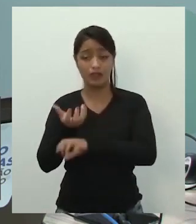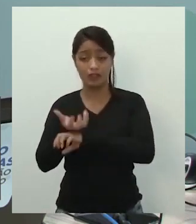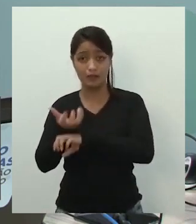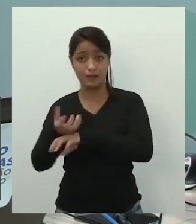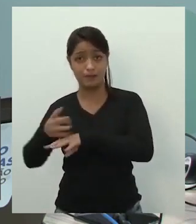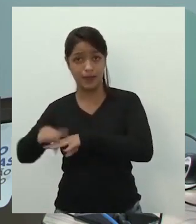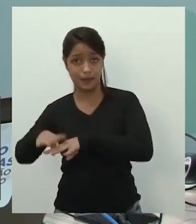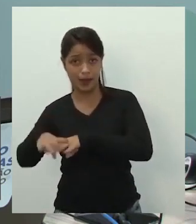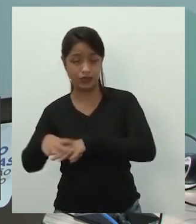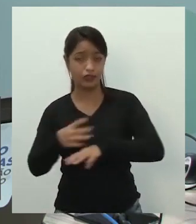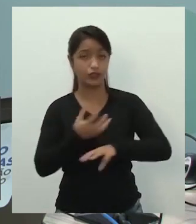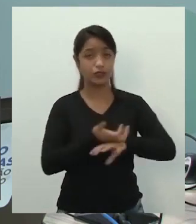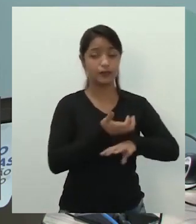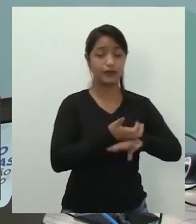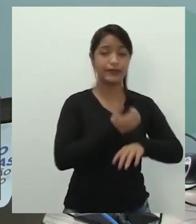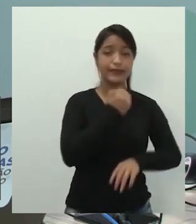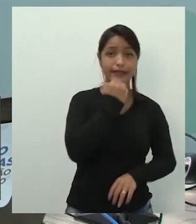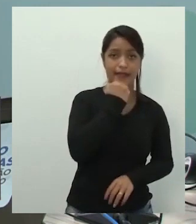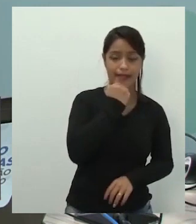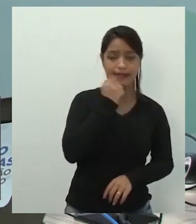e ciências.